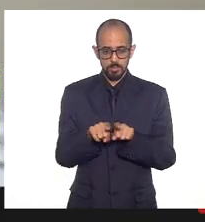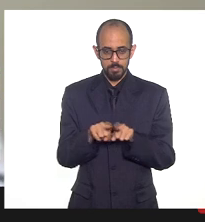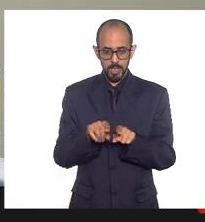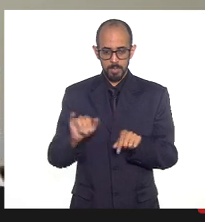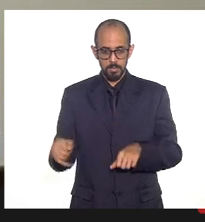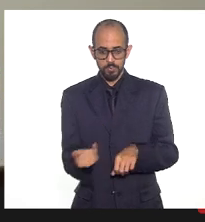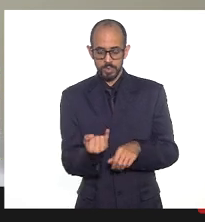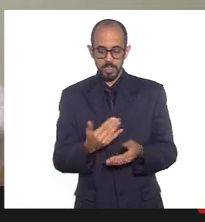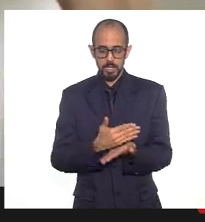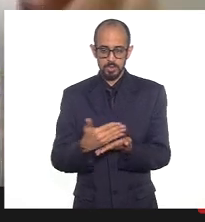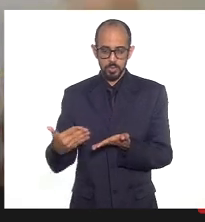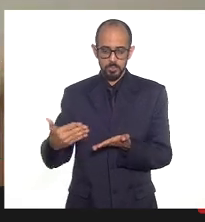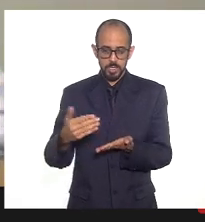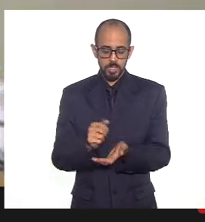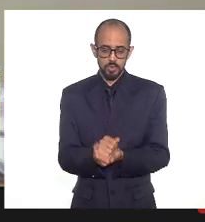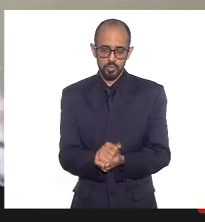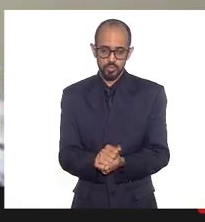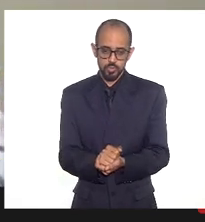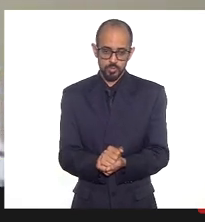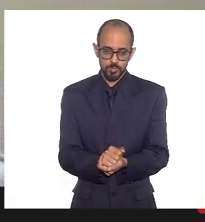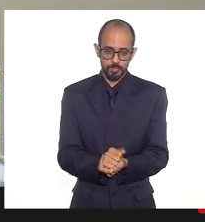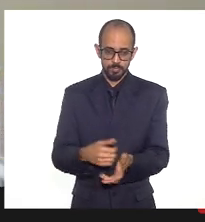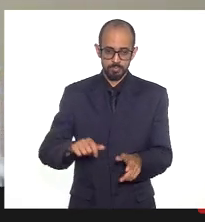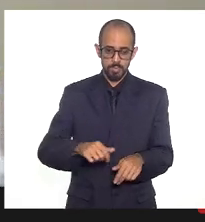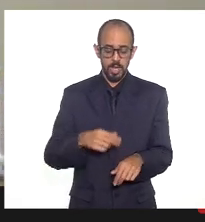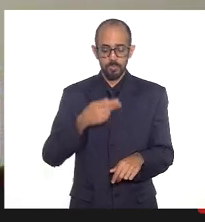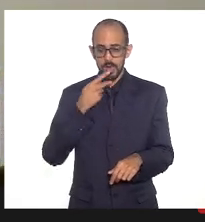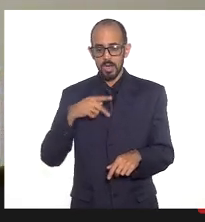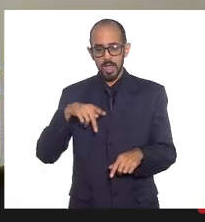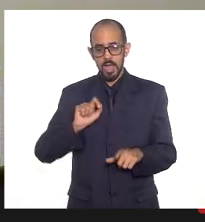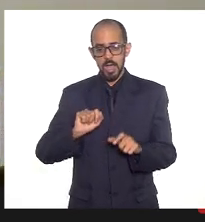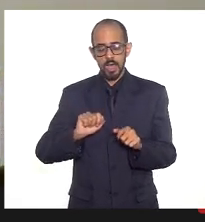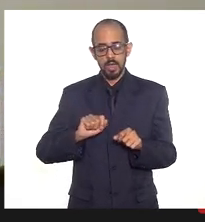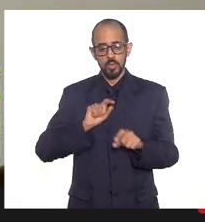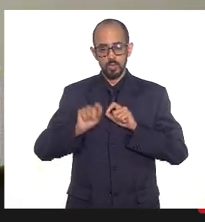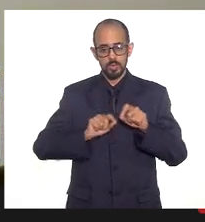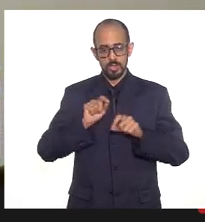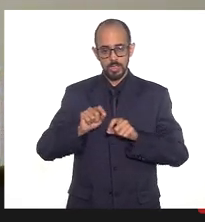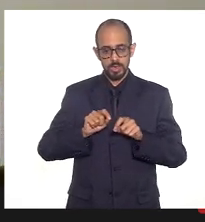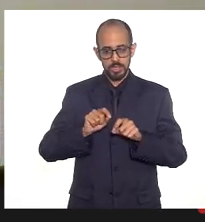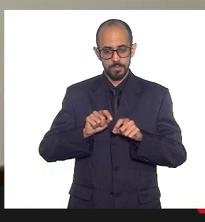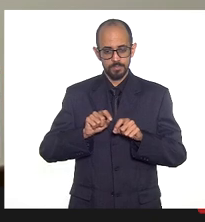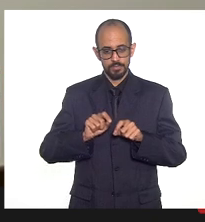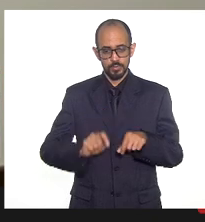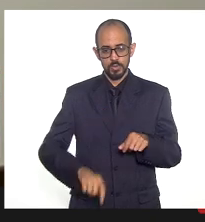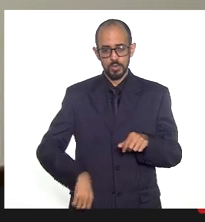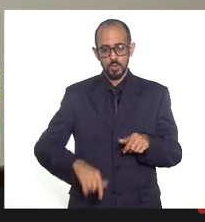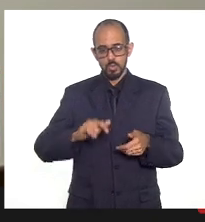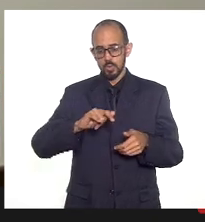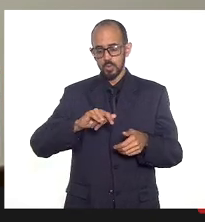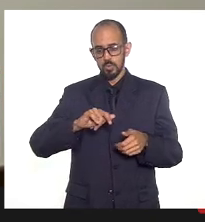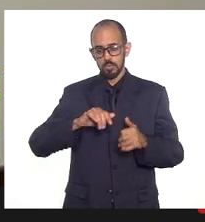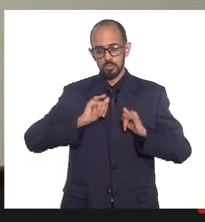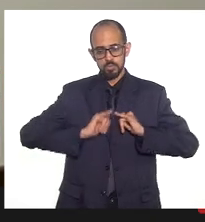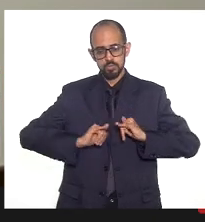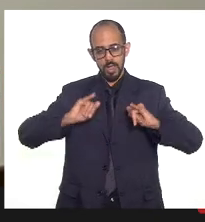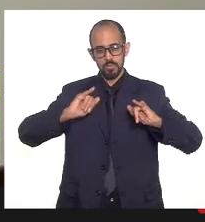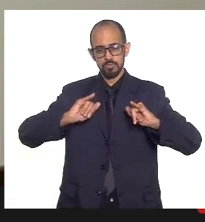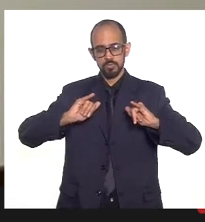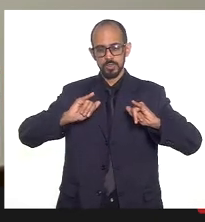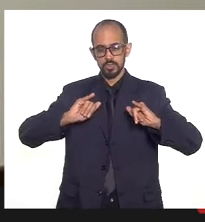este início, dessa apresentação inicial, e fazer, é lógico, um desagravo, logo de saída, um